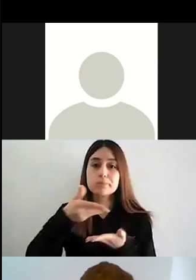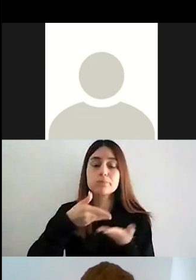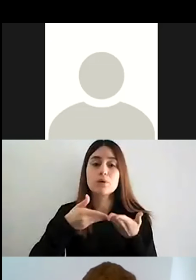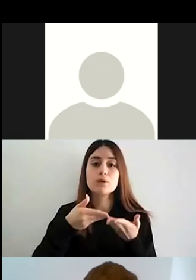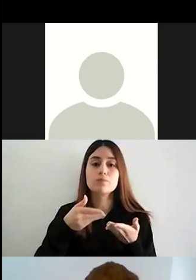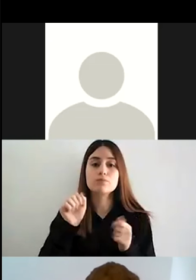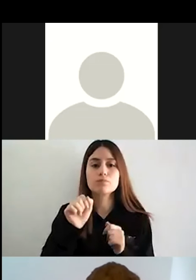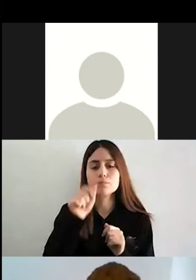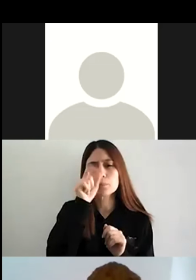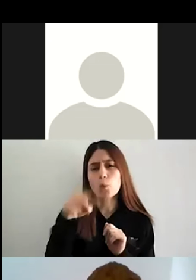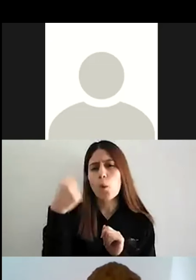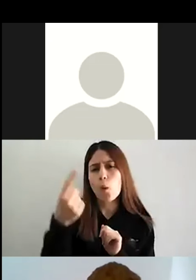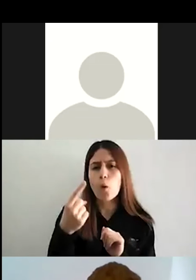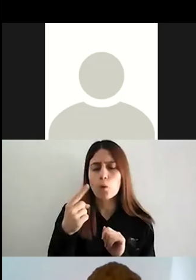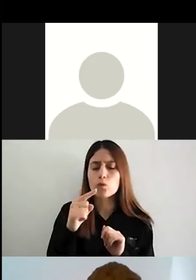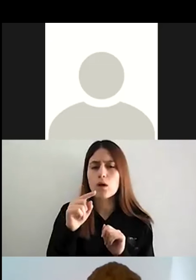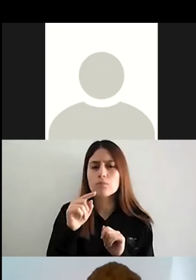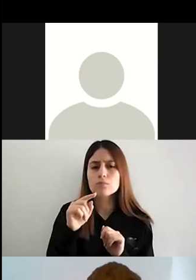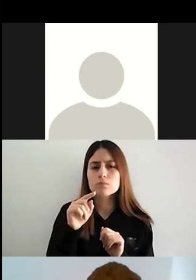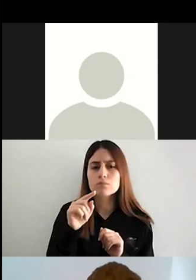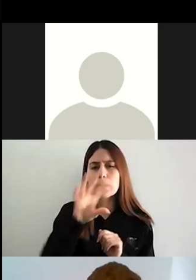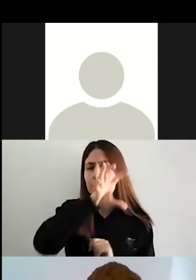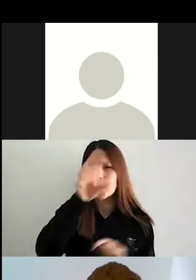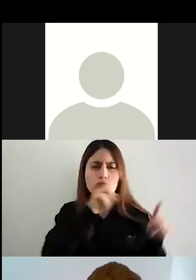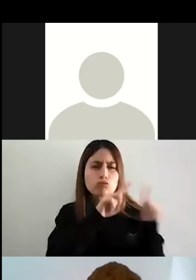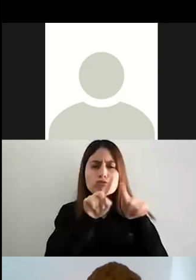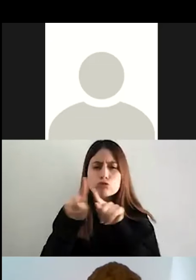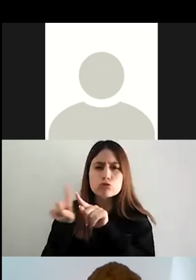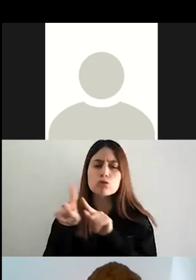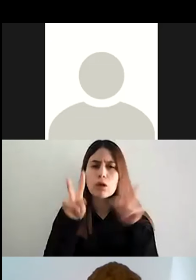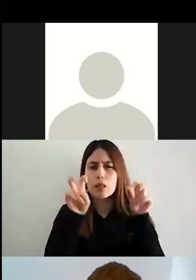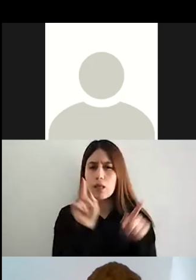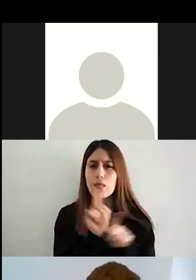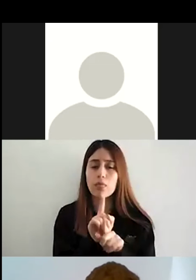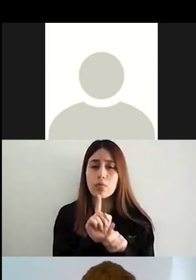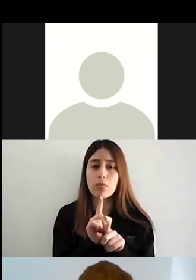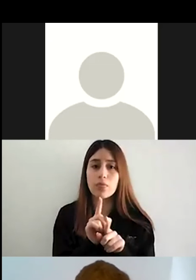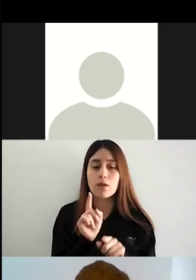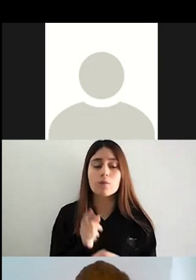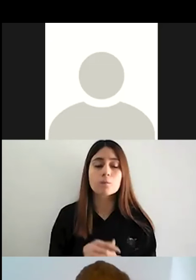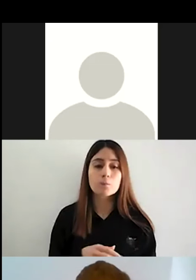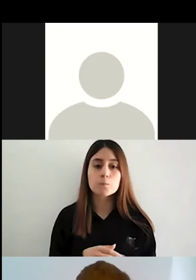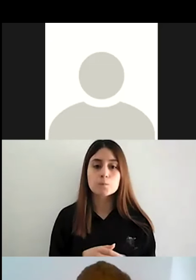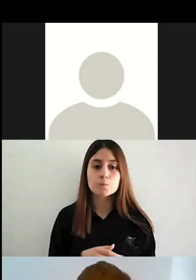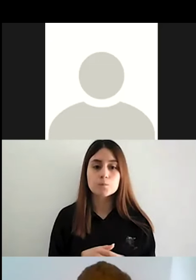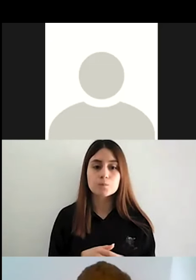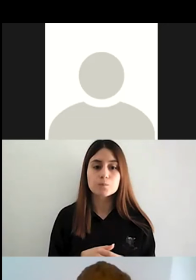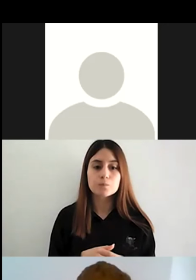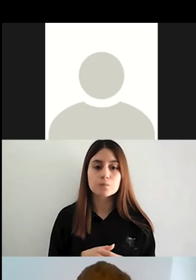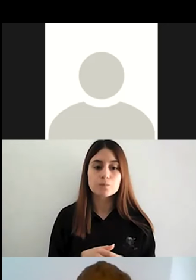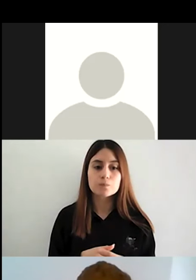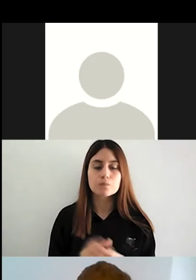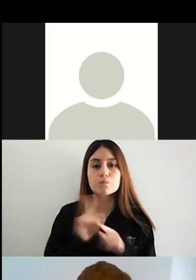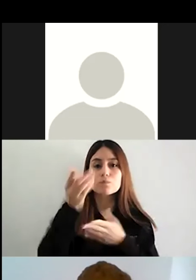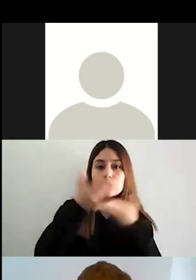os congêneres dos diferentes países que compõem o espaço comunitário comum, desde